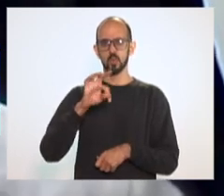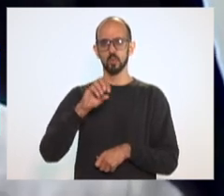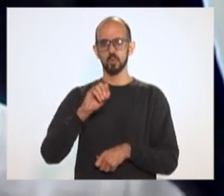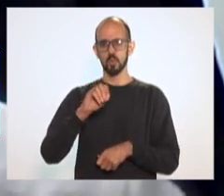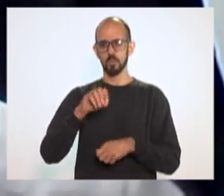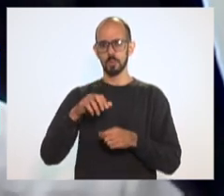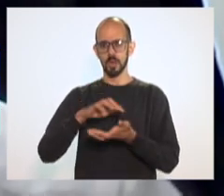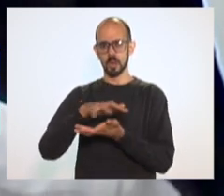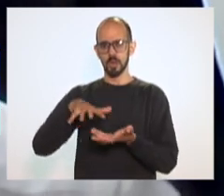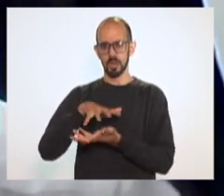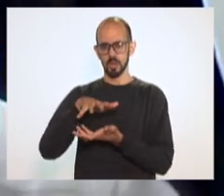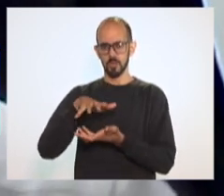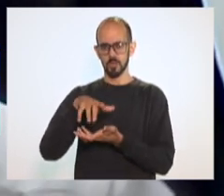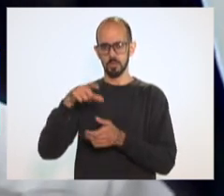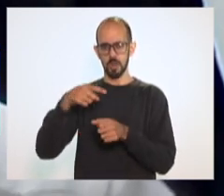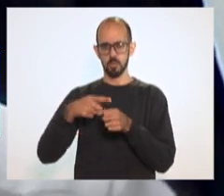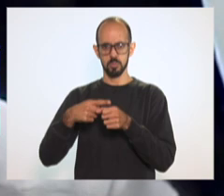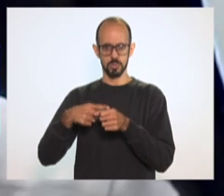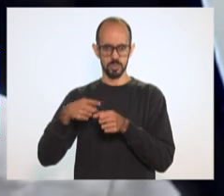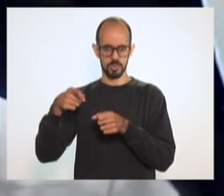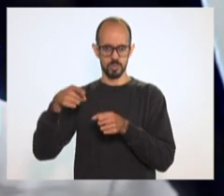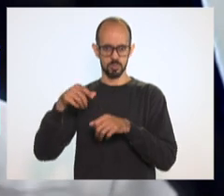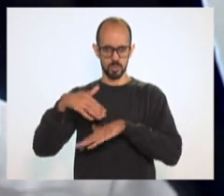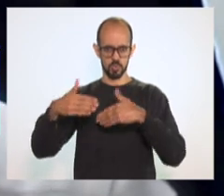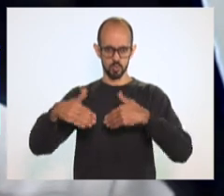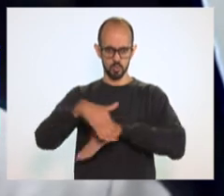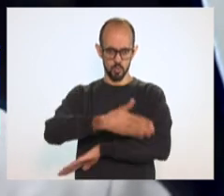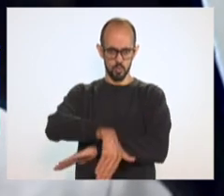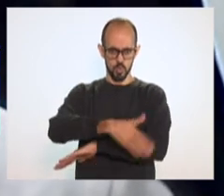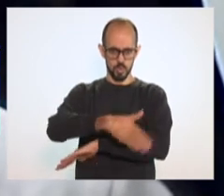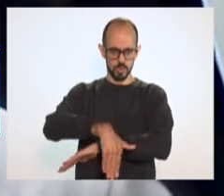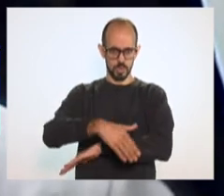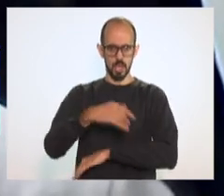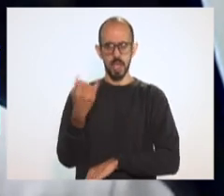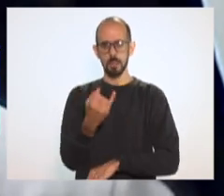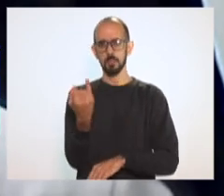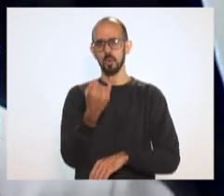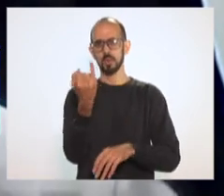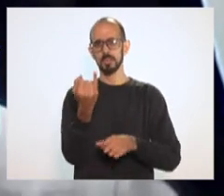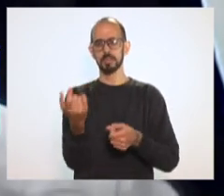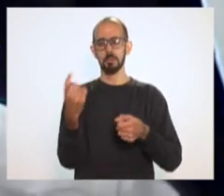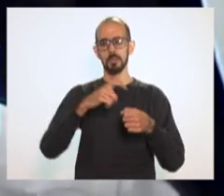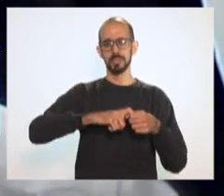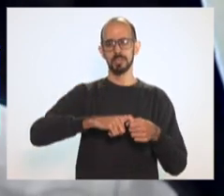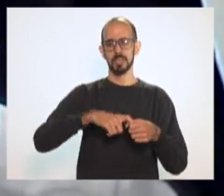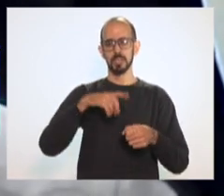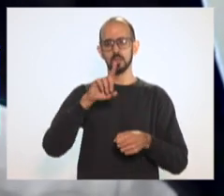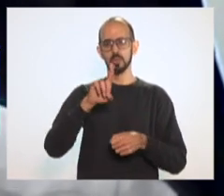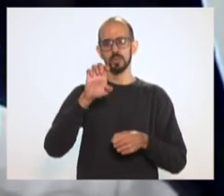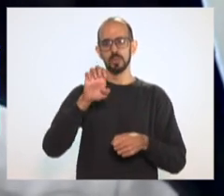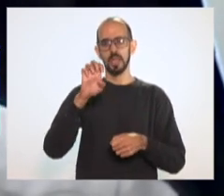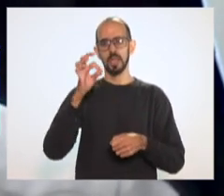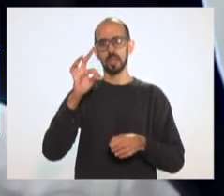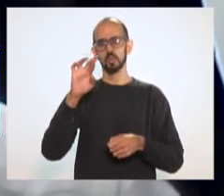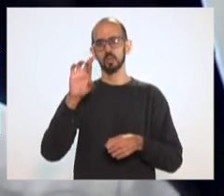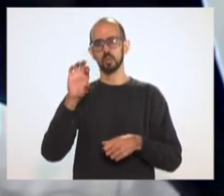municípios então queria aqui destacar a importância da parceria do DER com esses